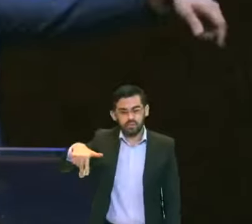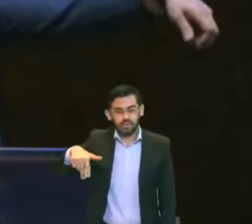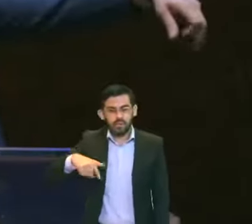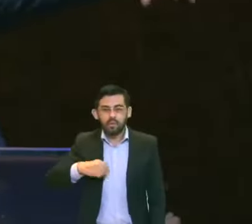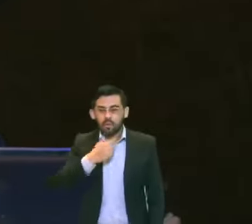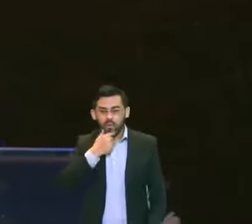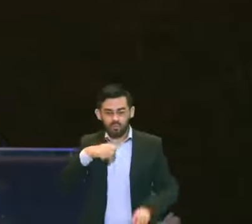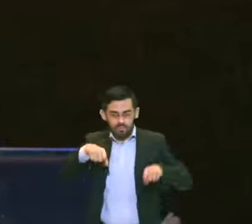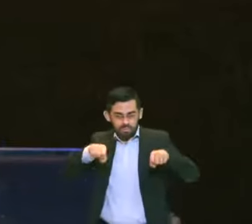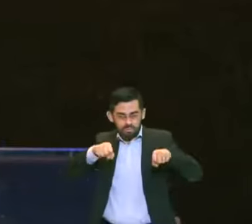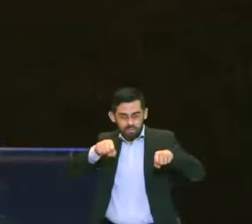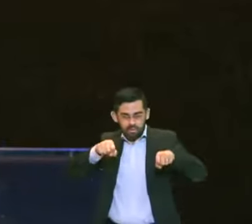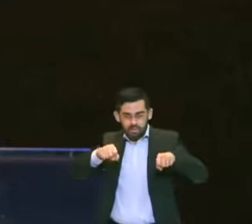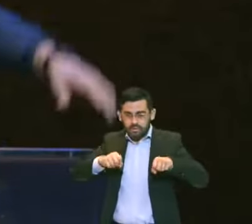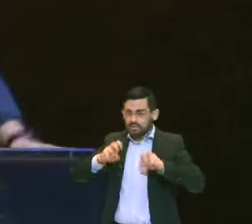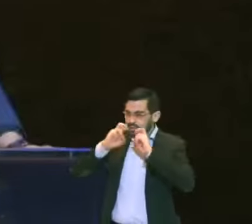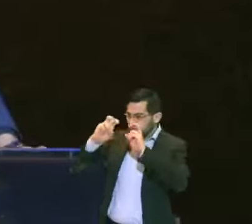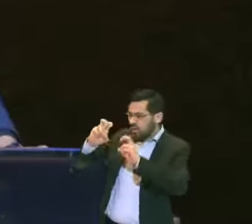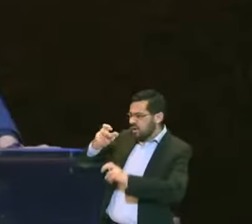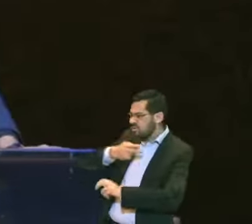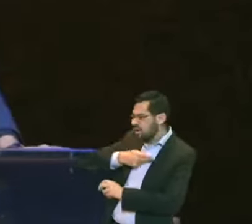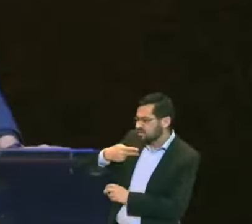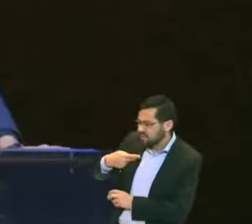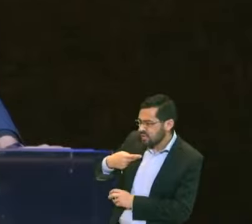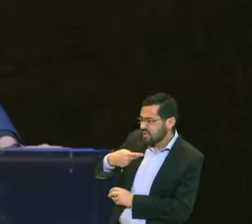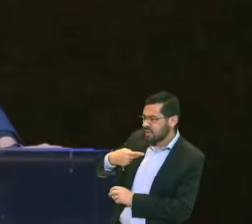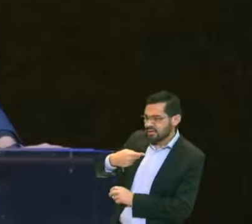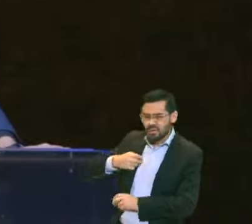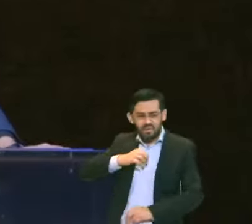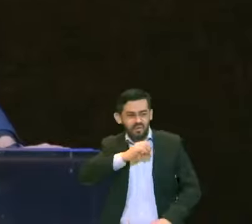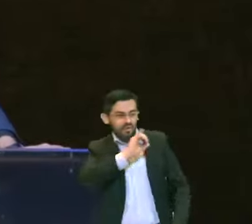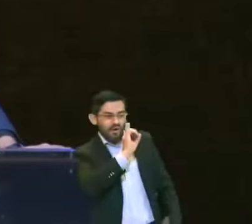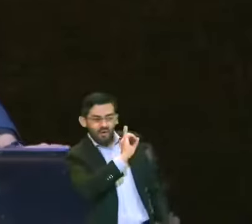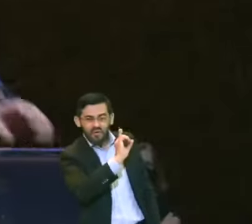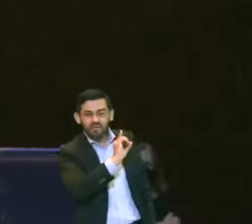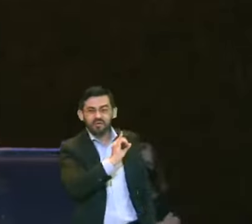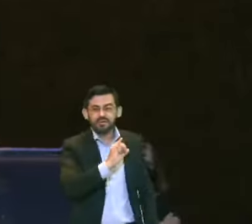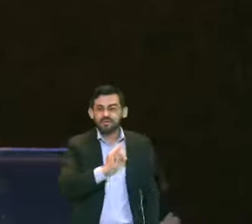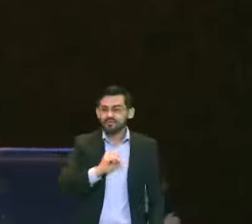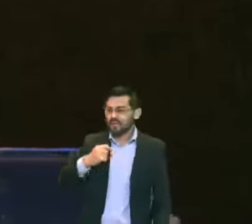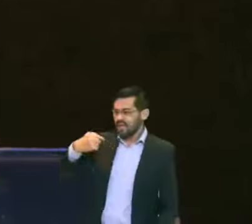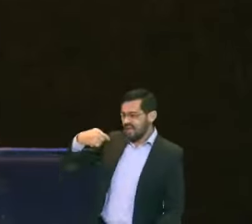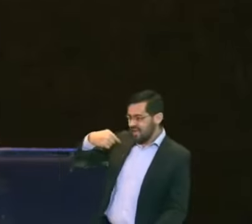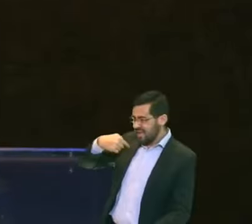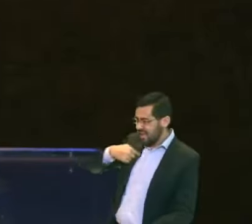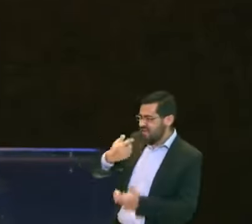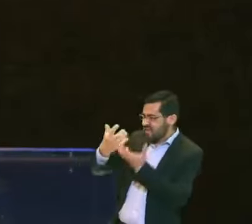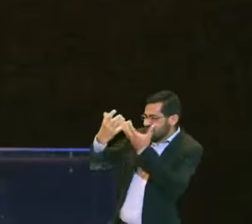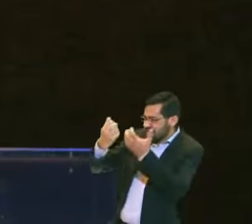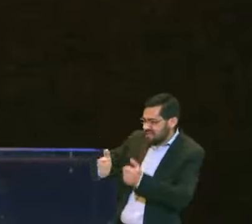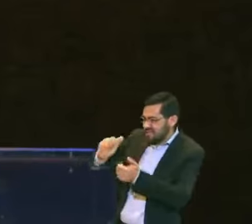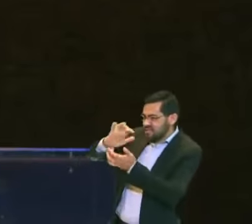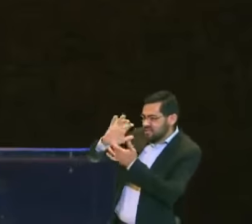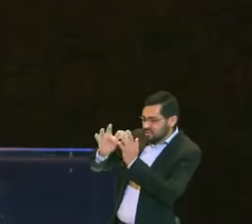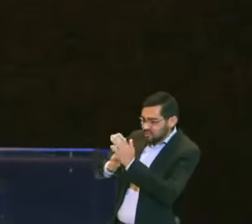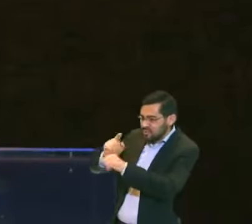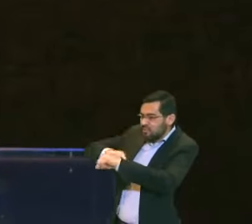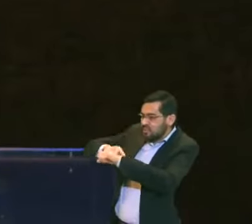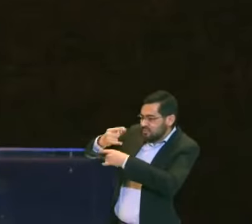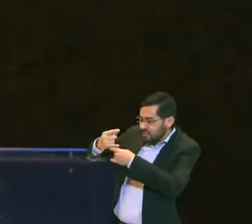entregador, gritou, pastor, falei, que foi? Eu me converti lá, você